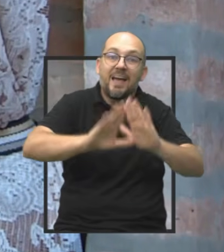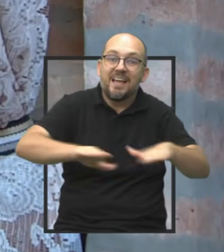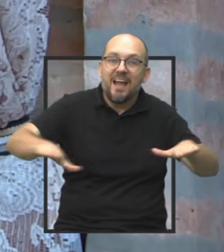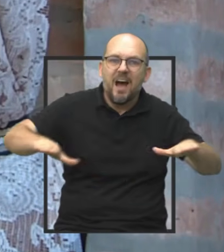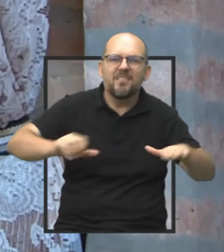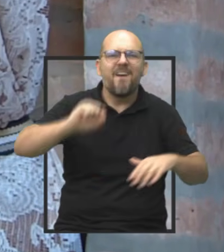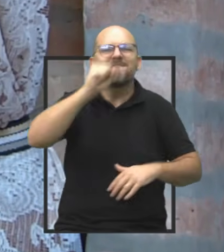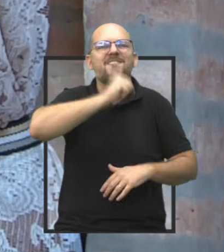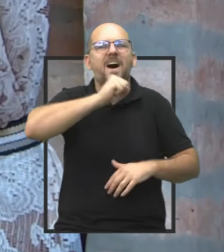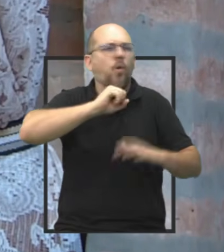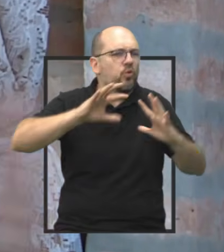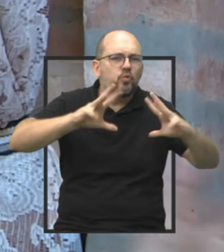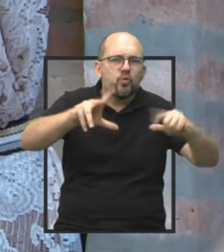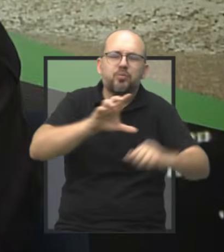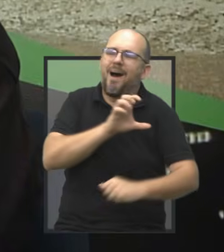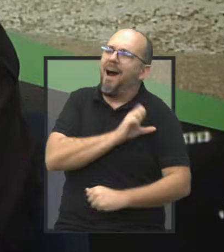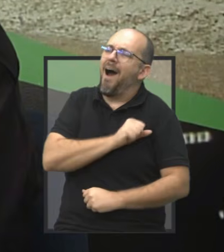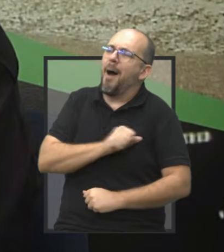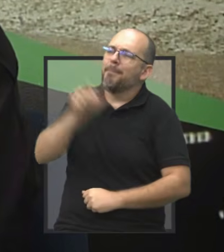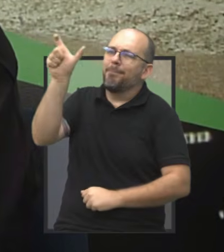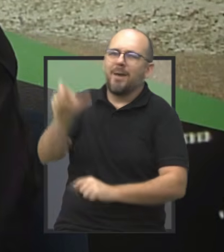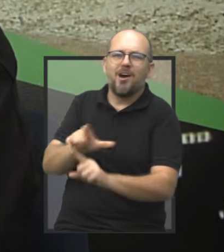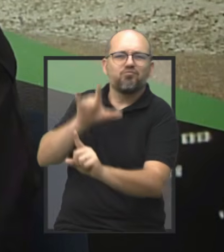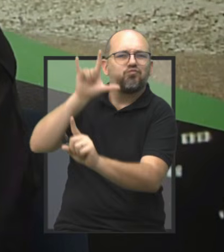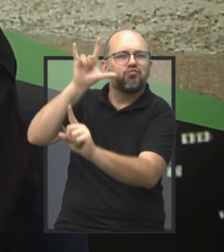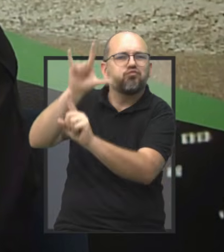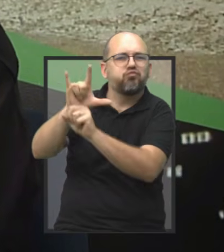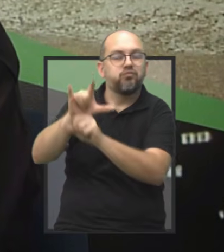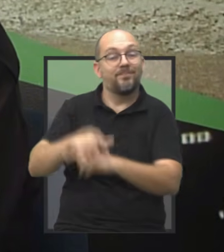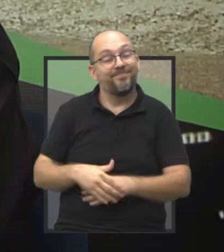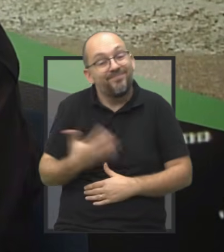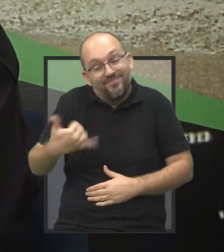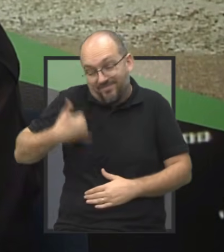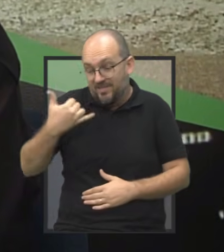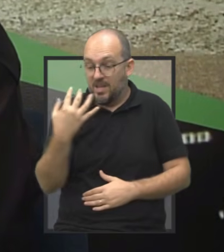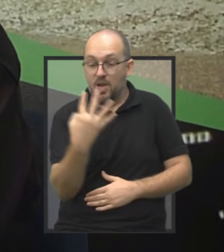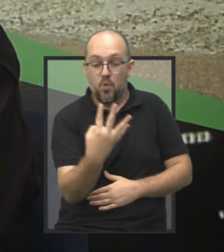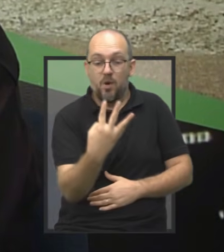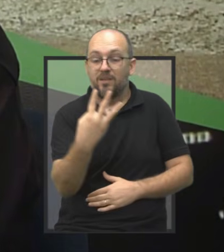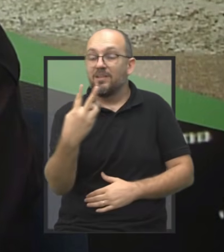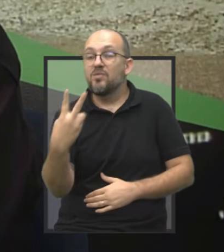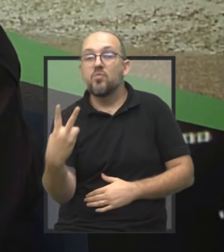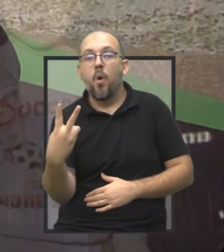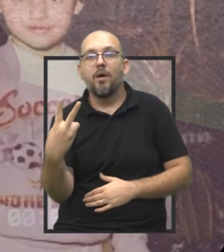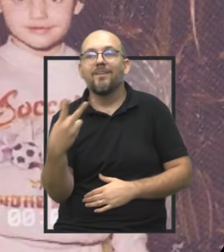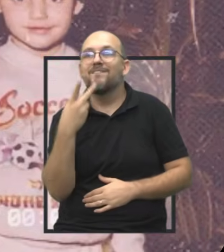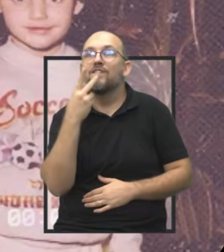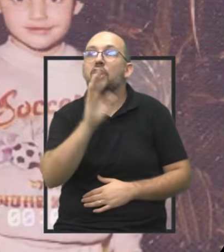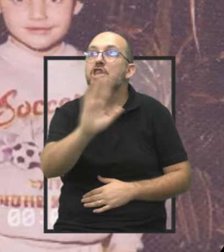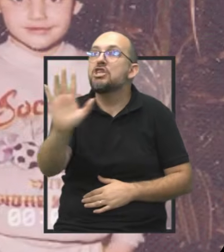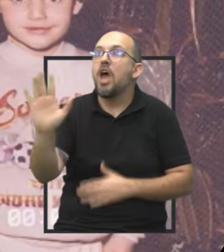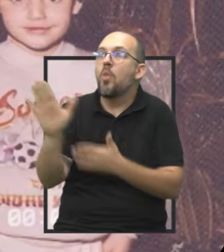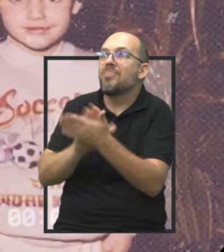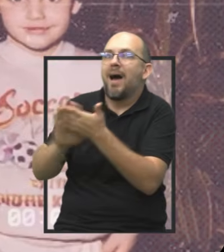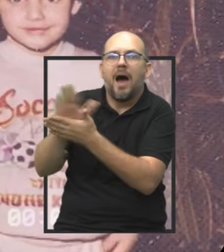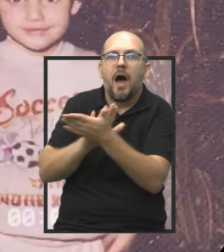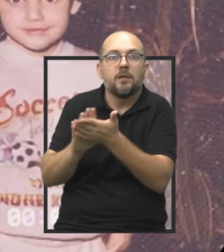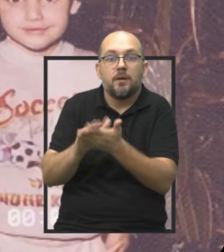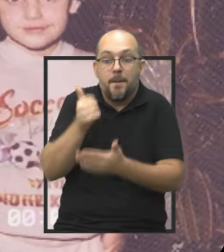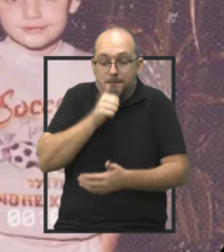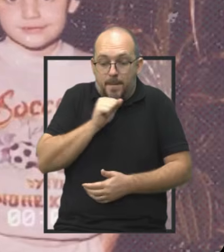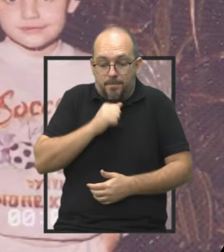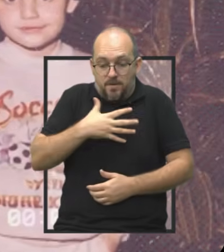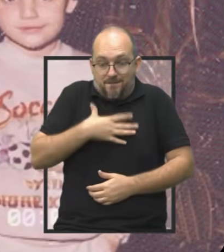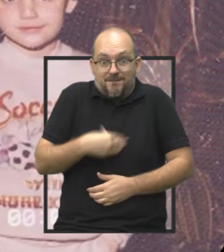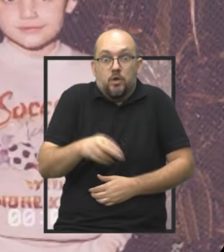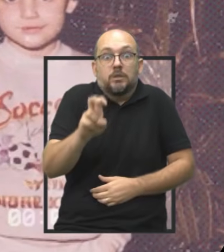pelas crianças, pelos velhos, por todos. Com 42 anos ele foi embora sem dizer adeus para ninguém. Minha mãe com 5 filhos, por